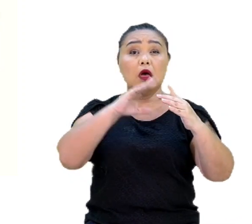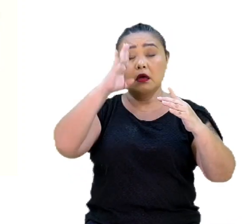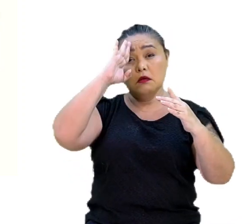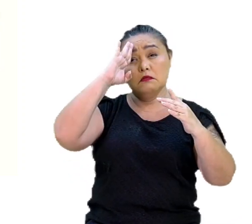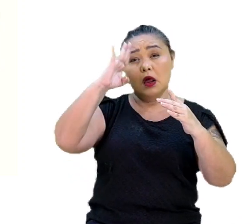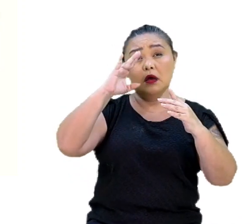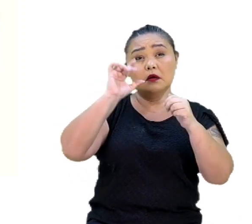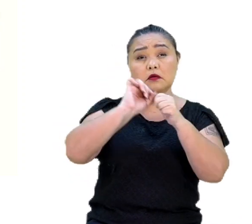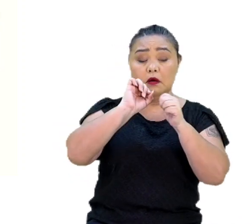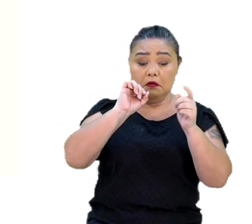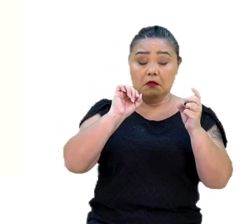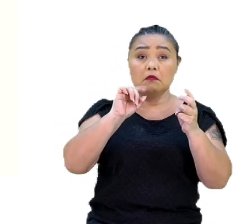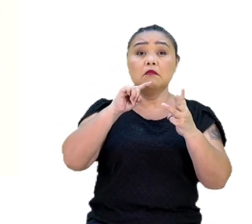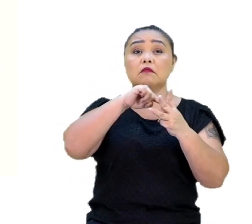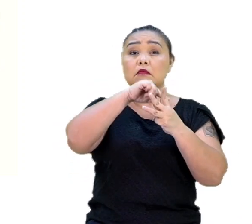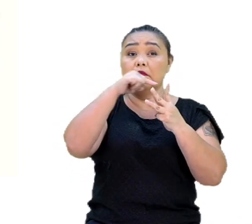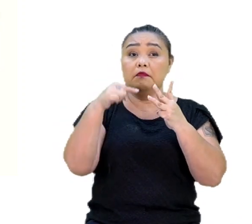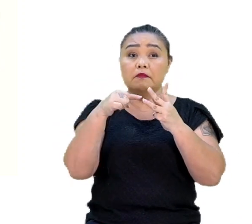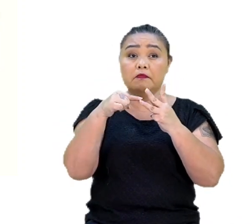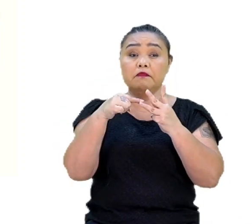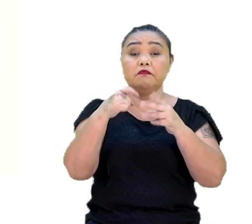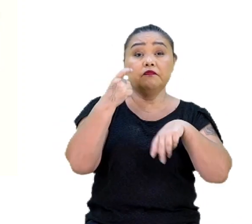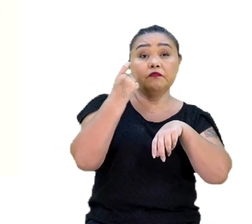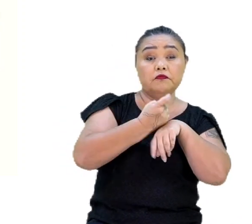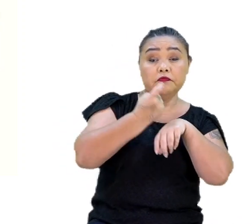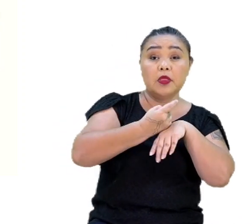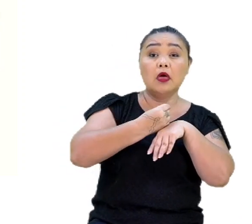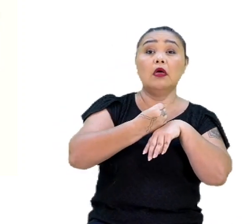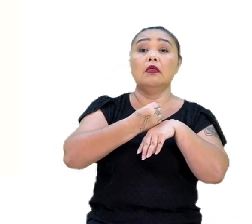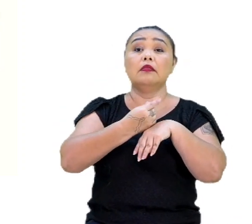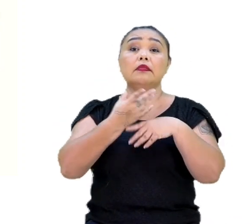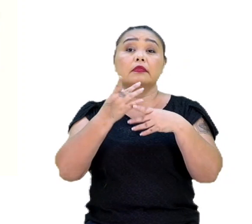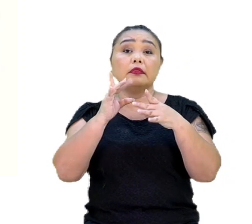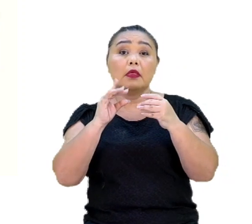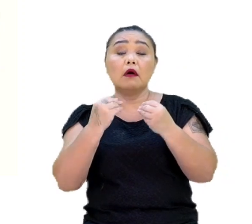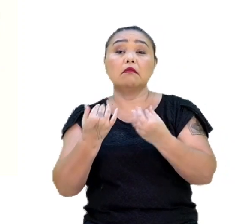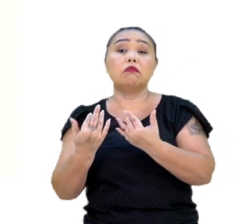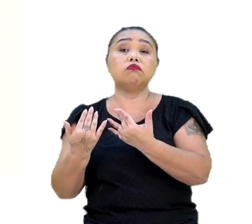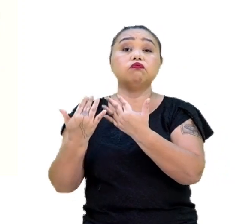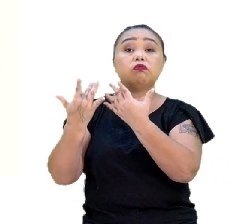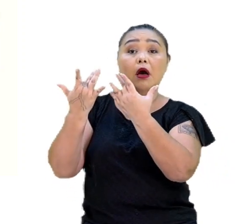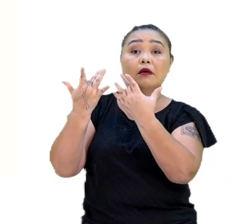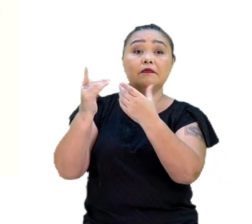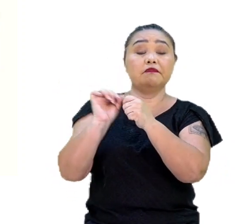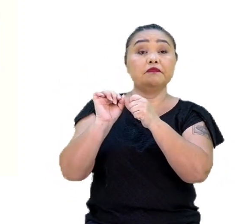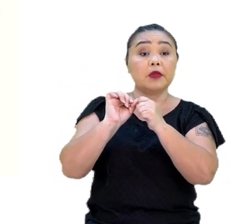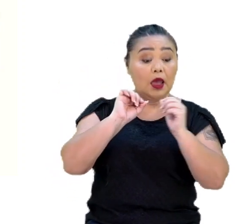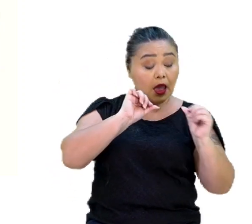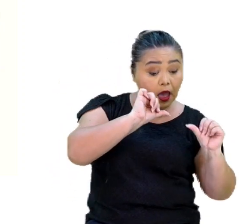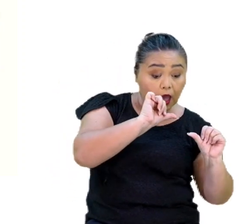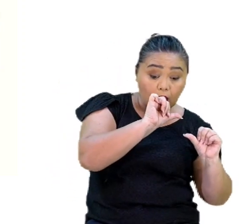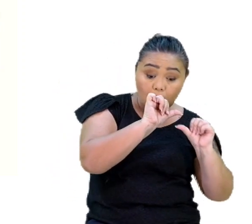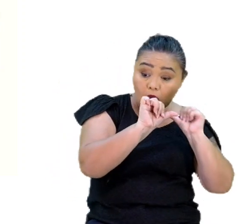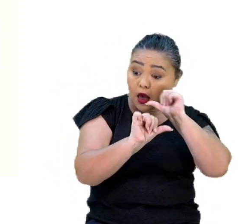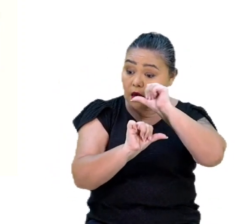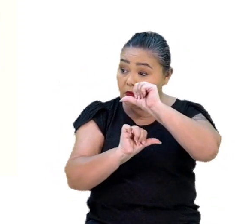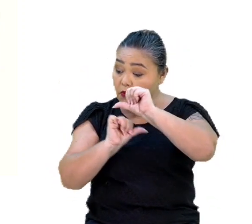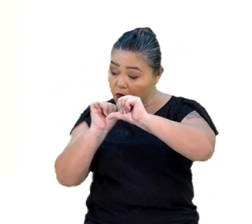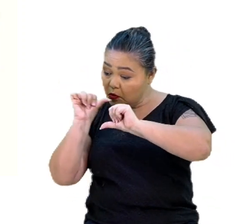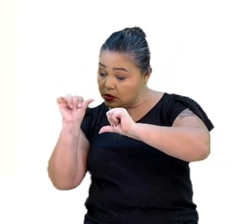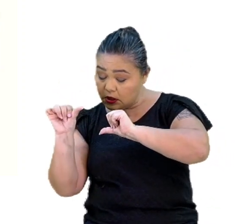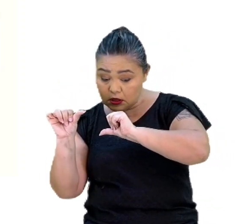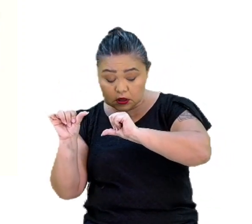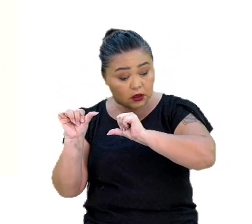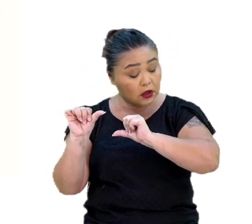principais estados: sólido, líquido e o vapor. As mudanças de fase, elas